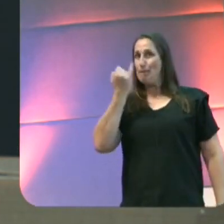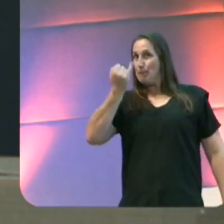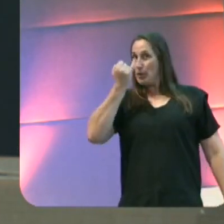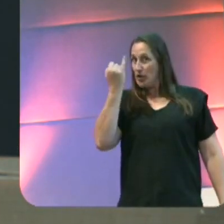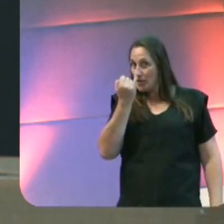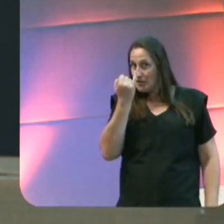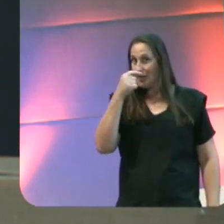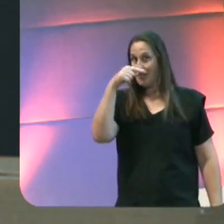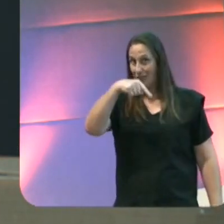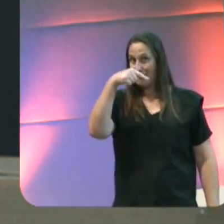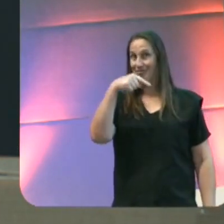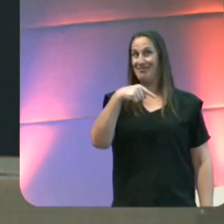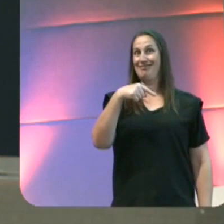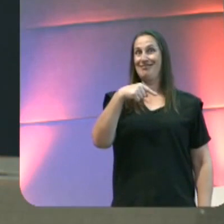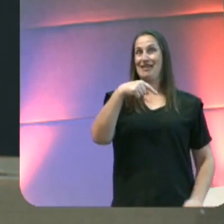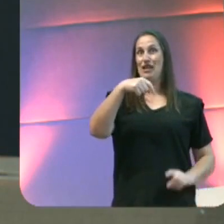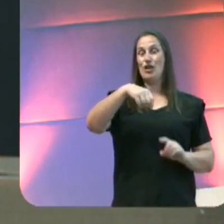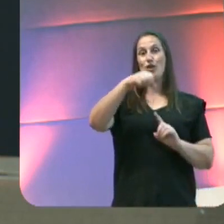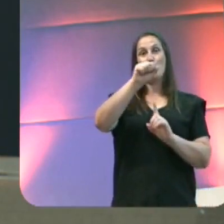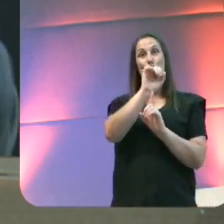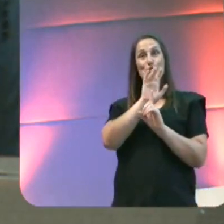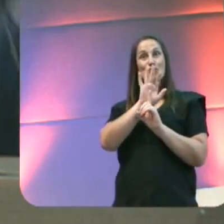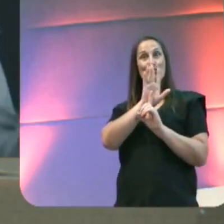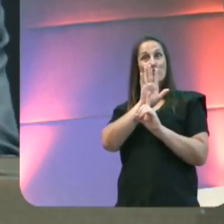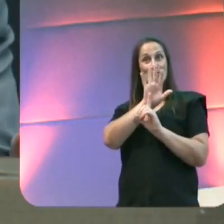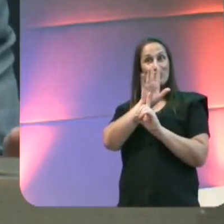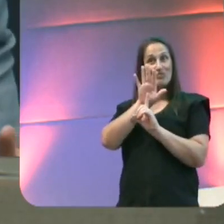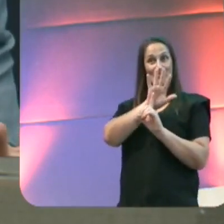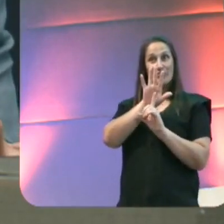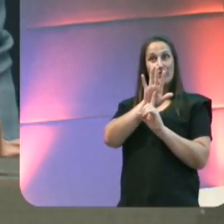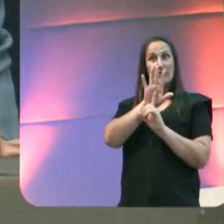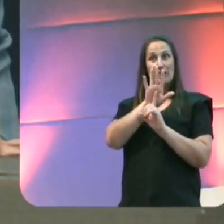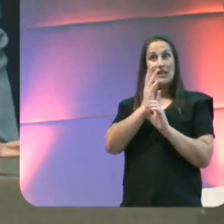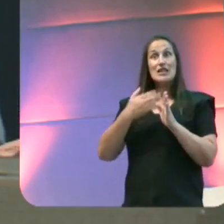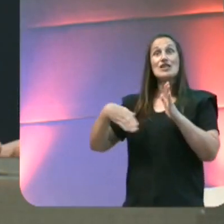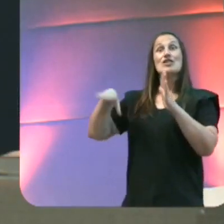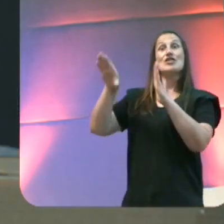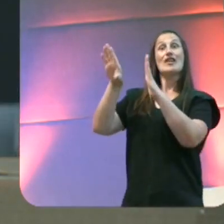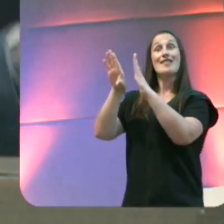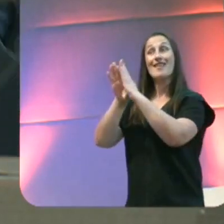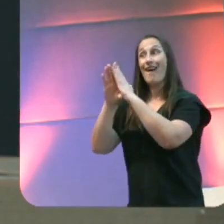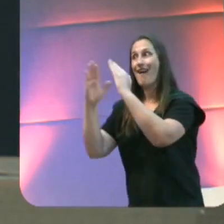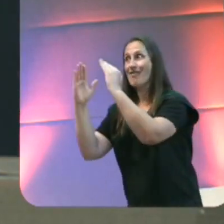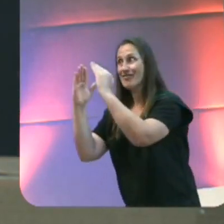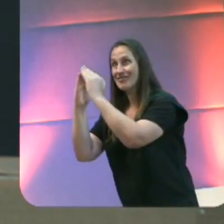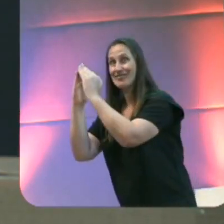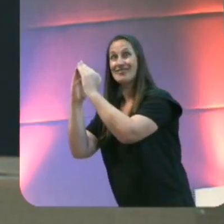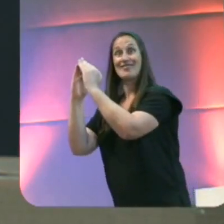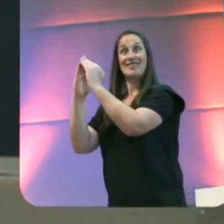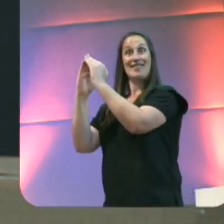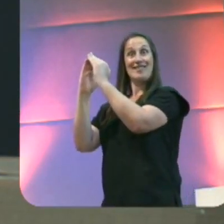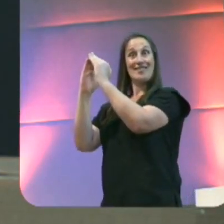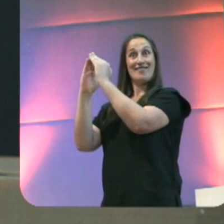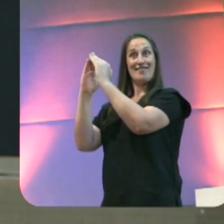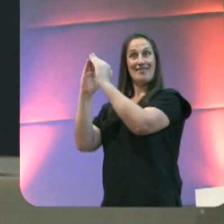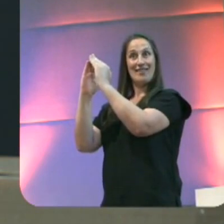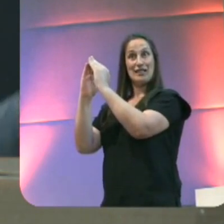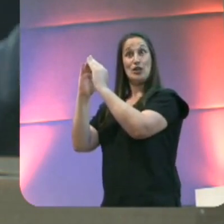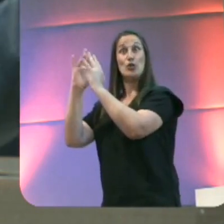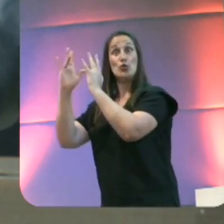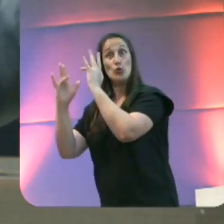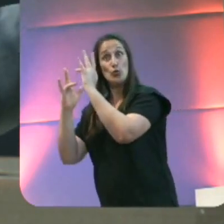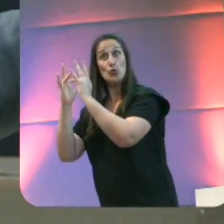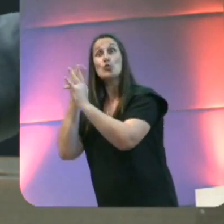papel delas. E quando então chegavam de volta na casa do noivo, fechava-se a porta,